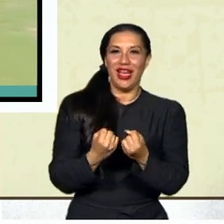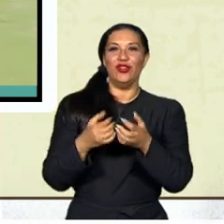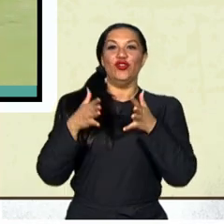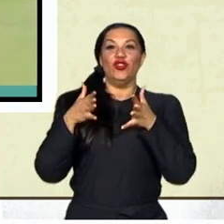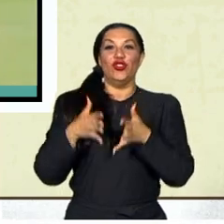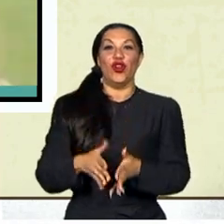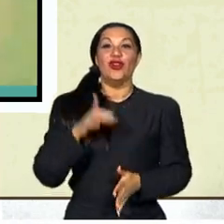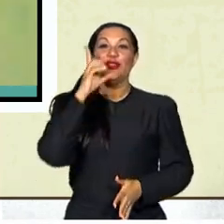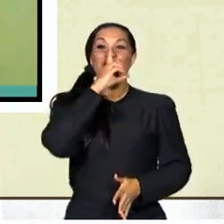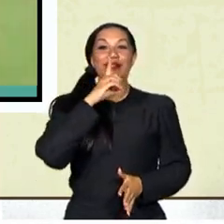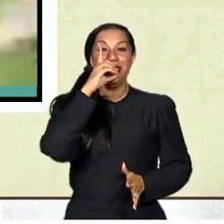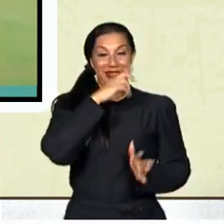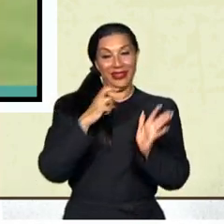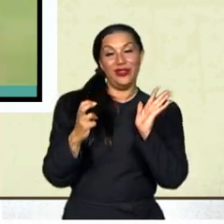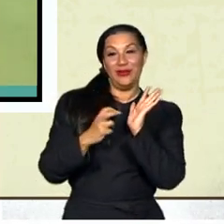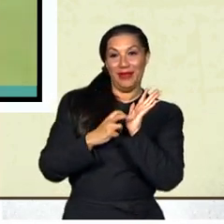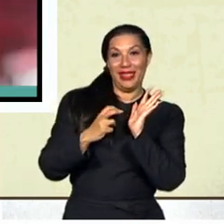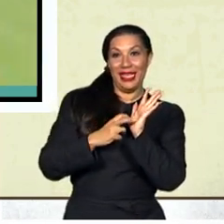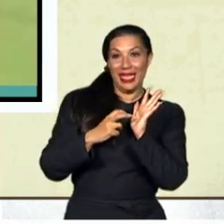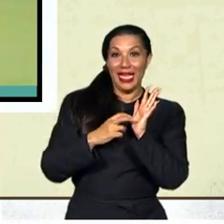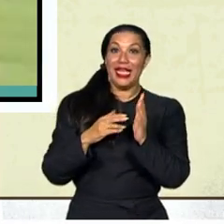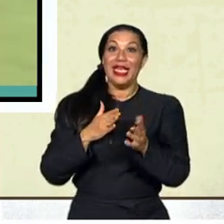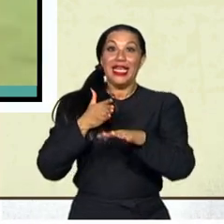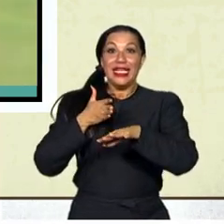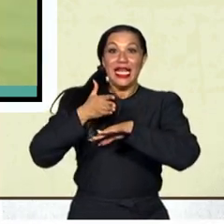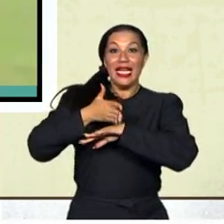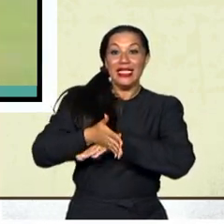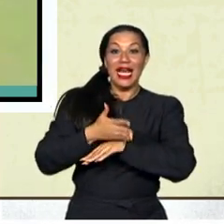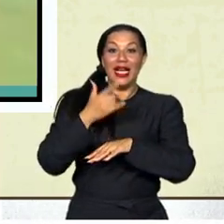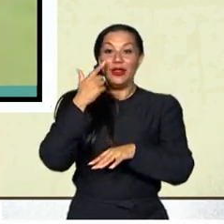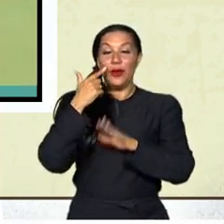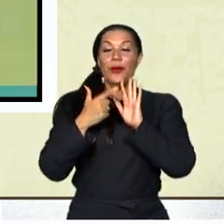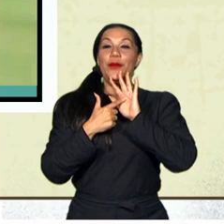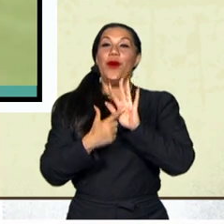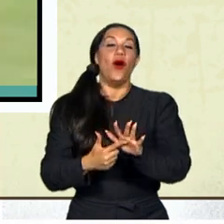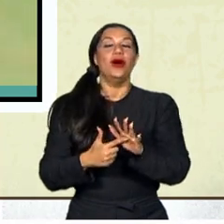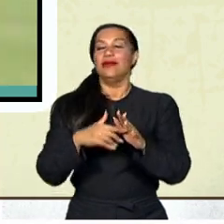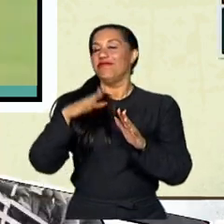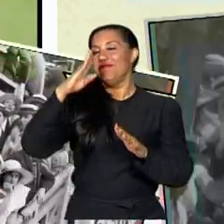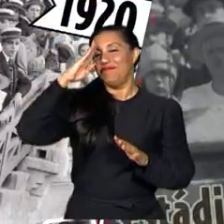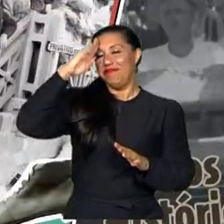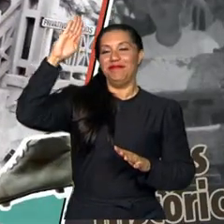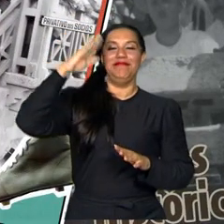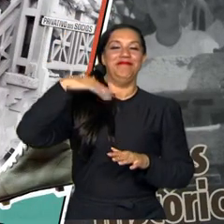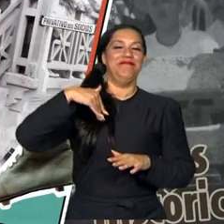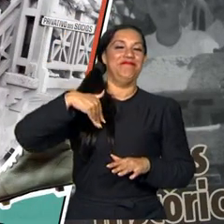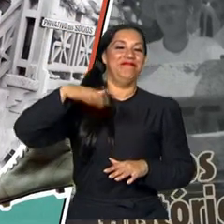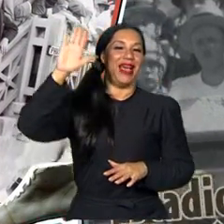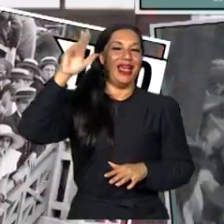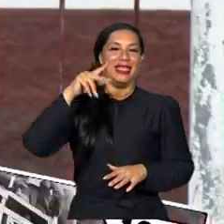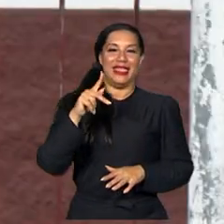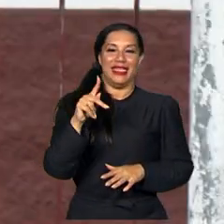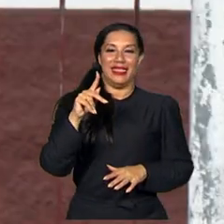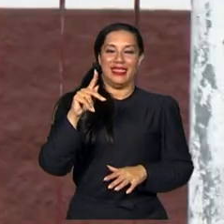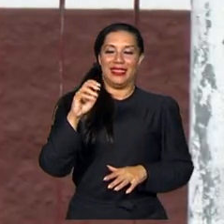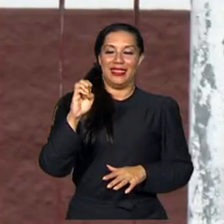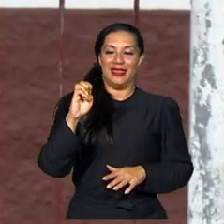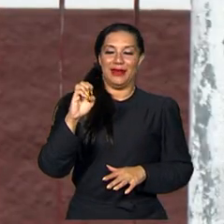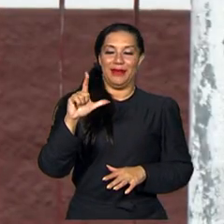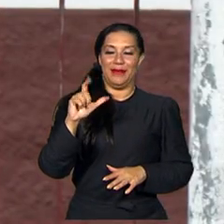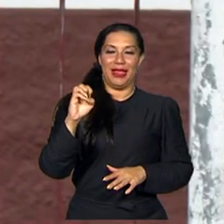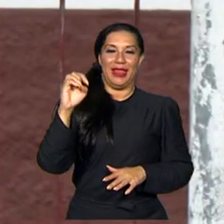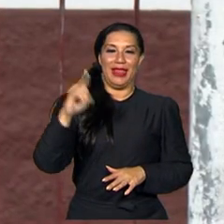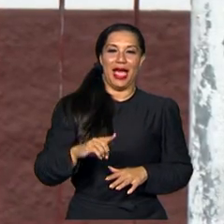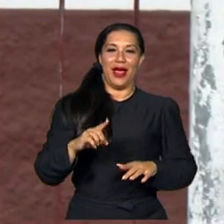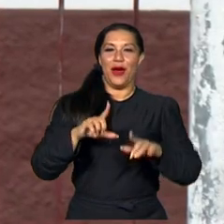de domingo de manhã, que logo na entrada exibe um busto do maior de todos os tempos, Pelé. Mas o